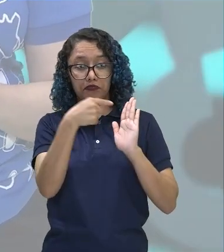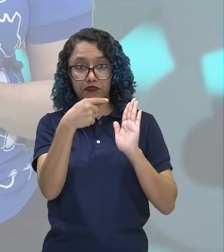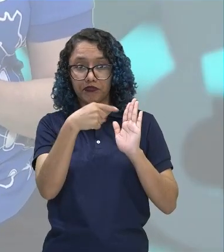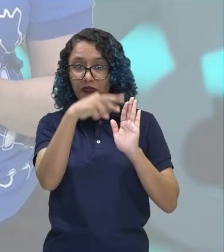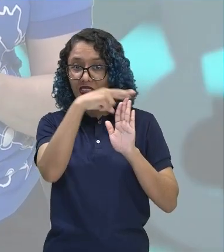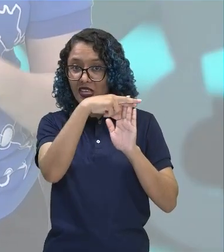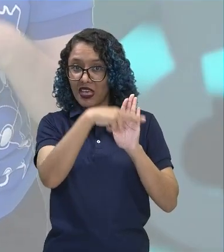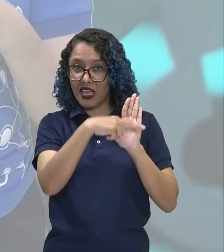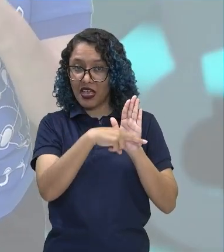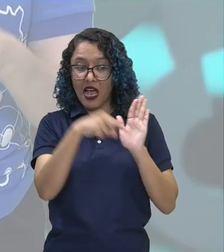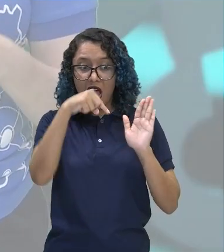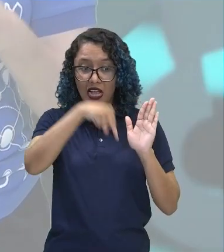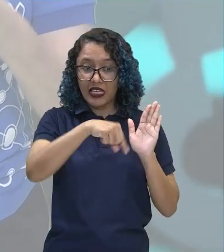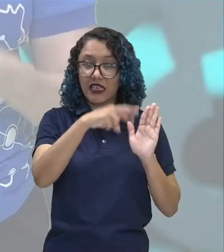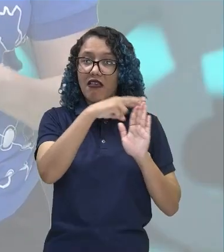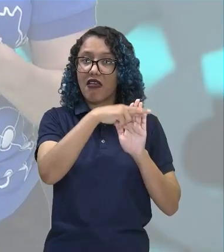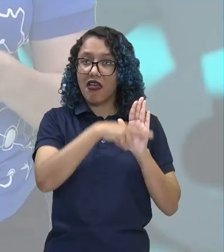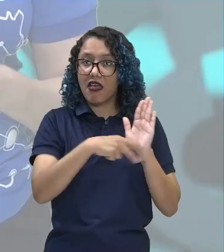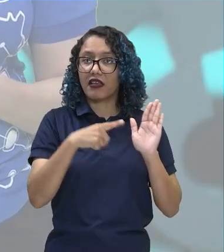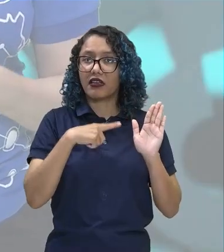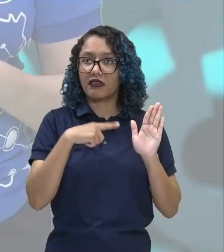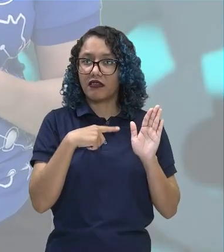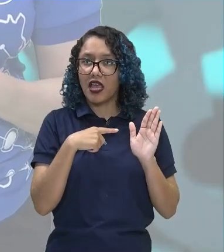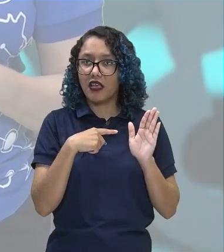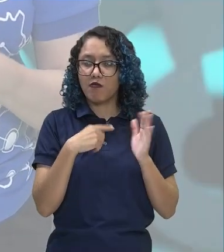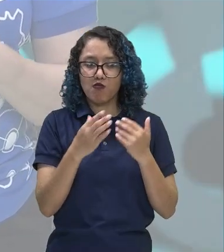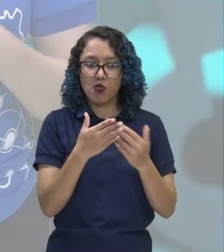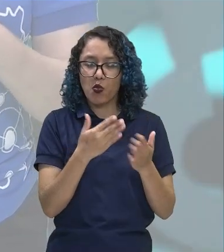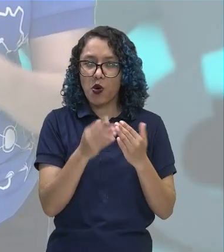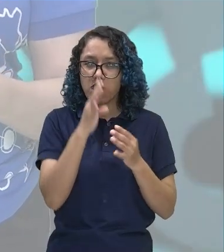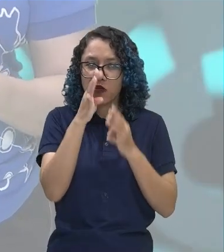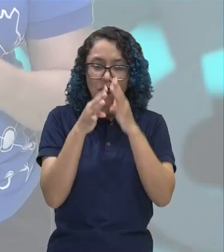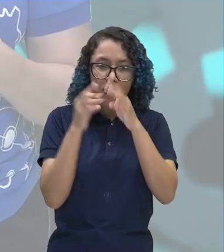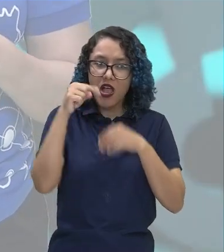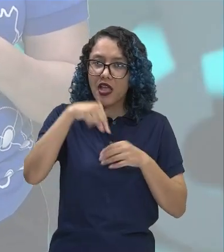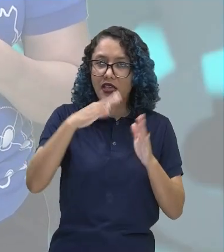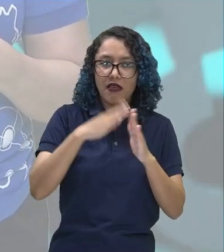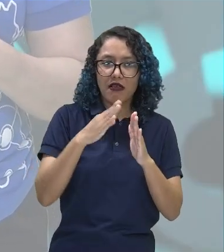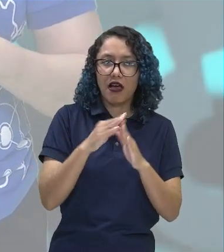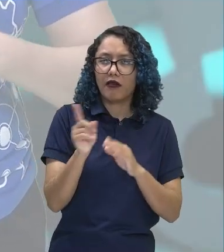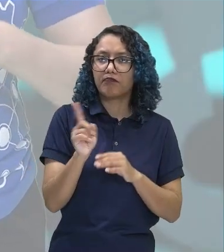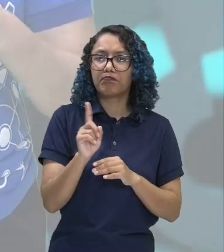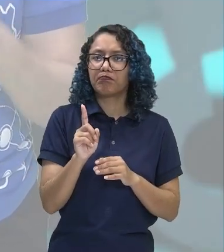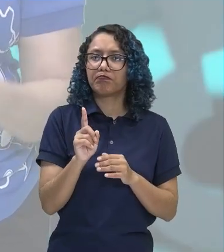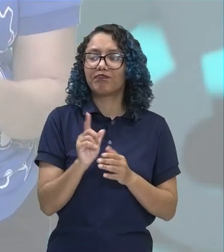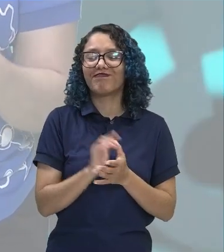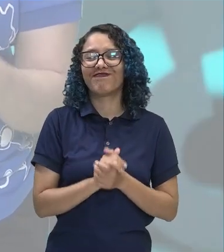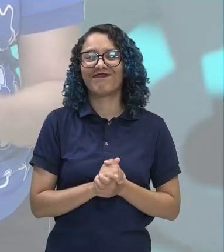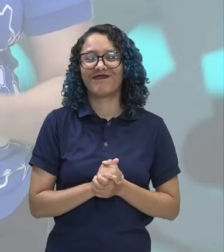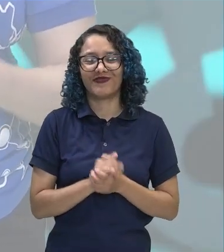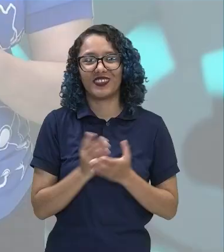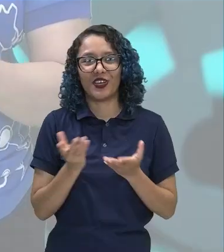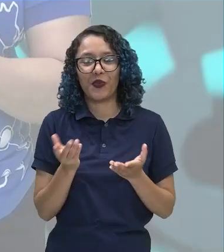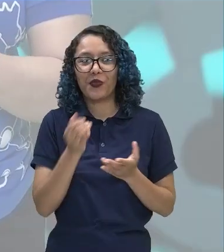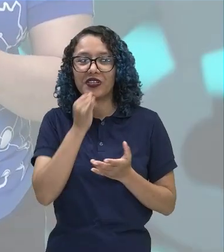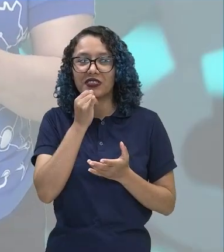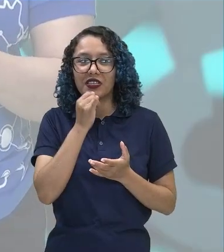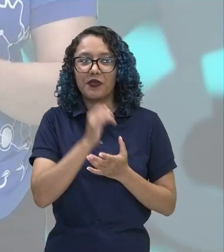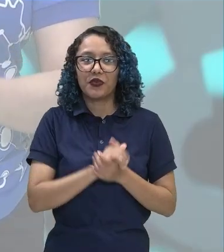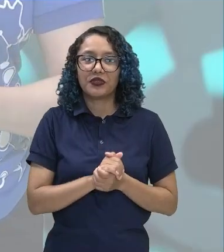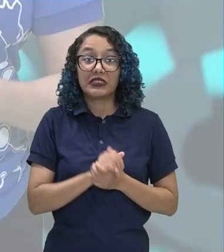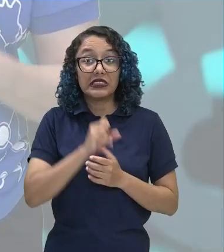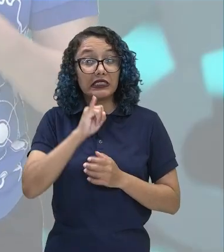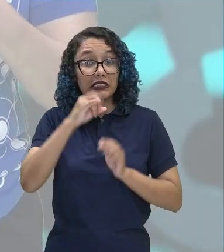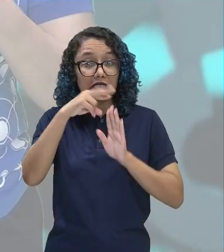para isso. Não é de qualquer jeito que você vai chegar aqui em casa, né? Tem gente que fala assim. Então, por quê? Quando eu digo que tem